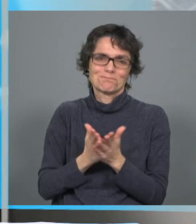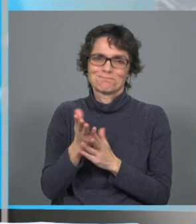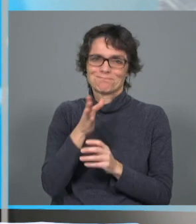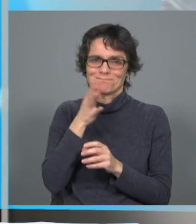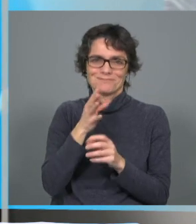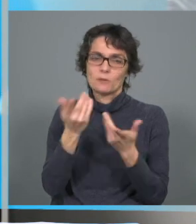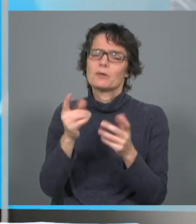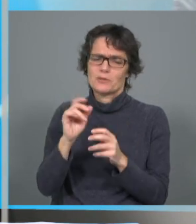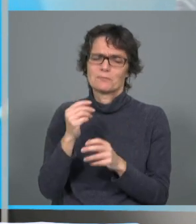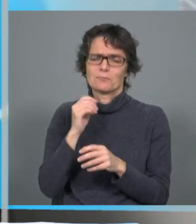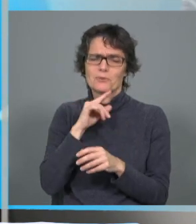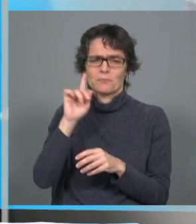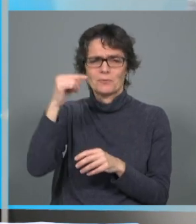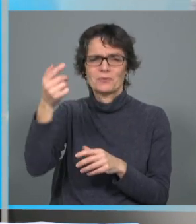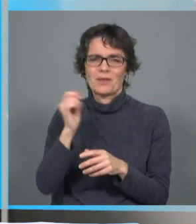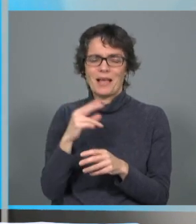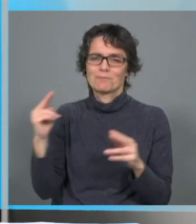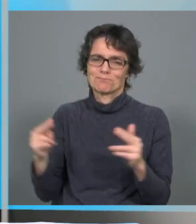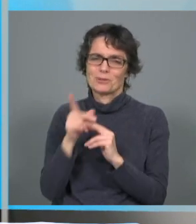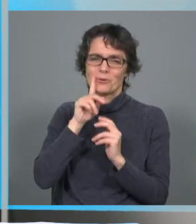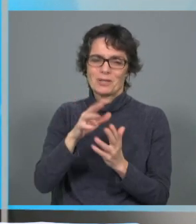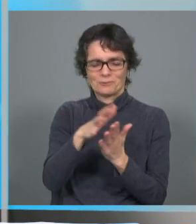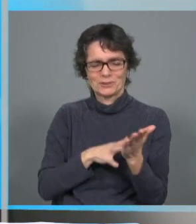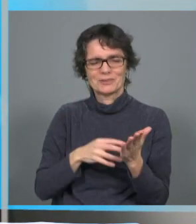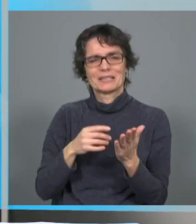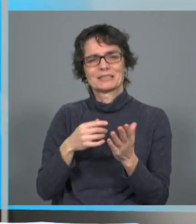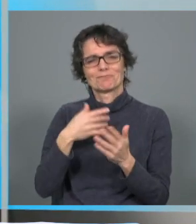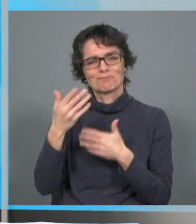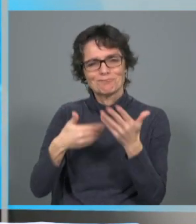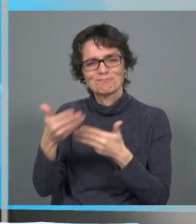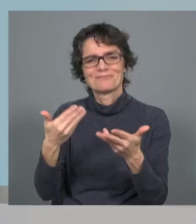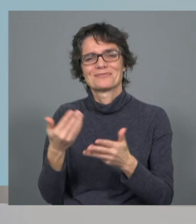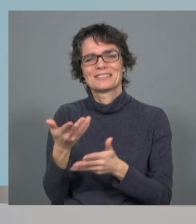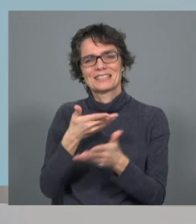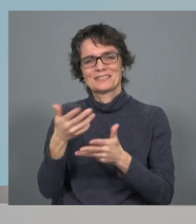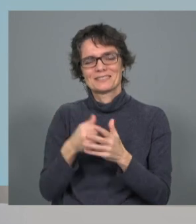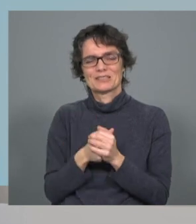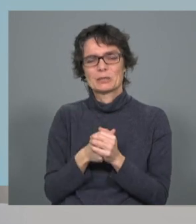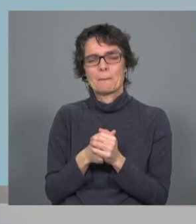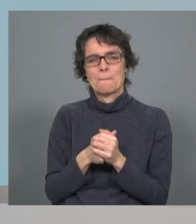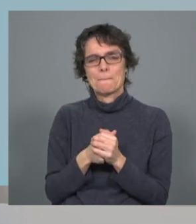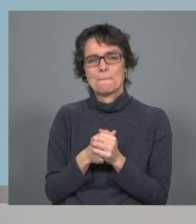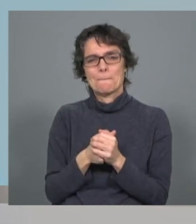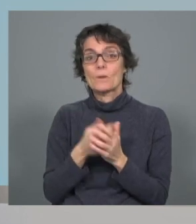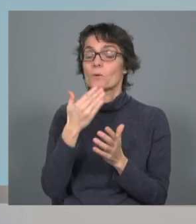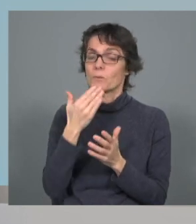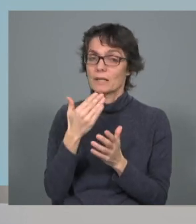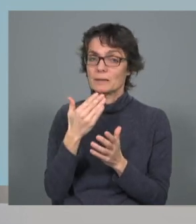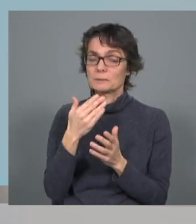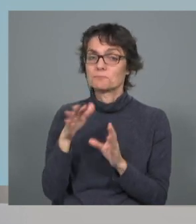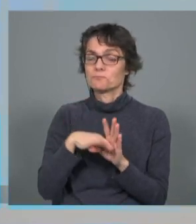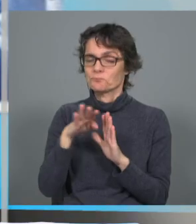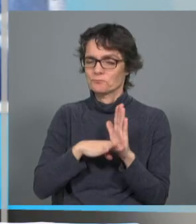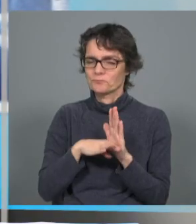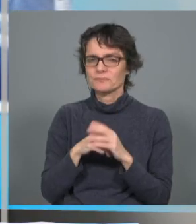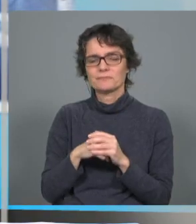outras oportunidades para voltarmos a estes textos e a outros que são sugeridos em cada Eucaristia. Muito obrigado por ter estado aqui e